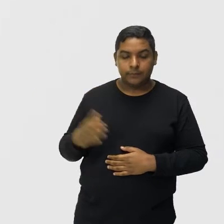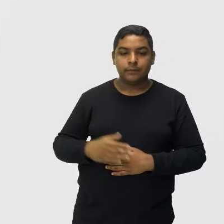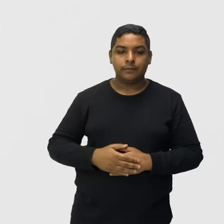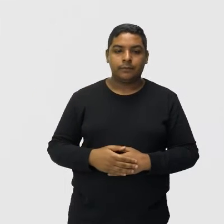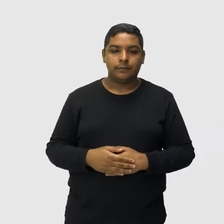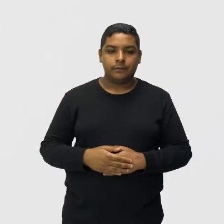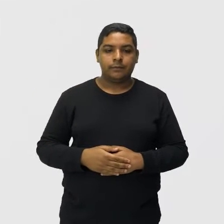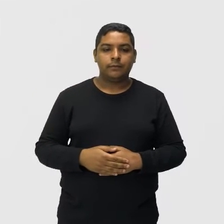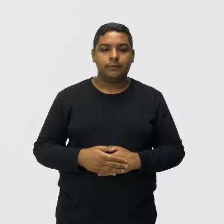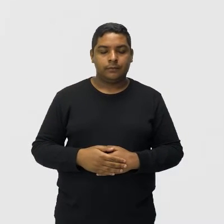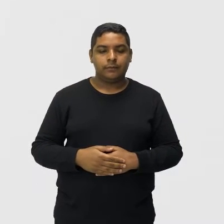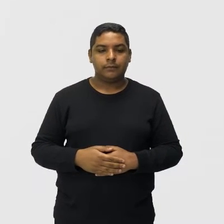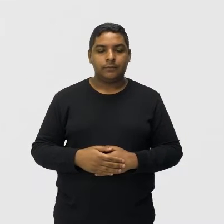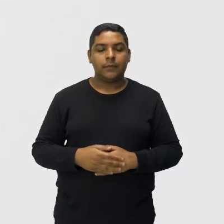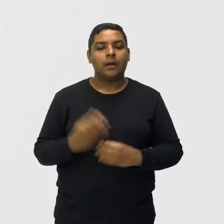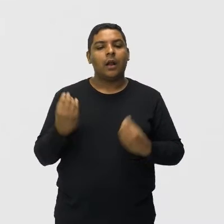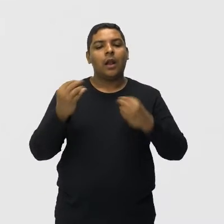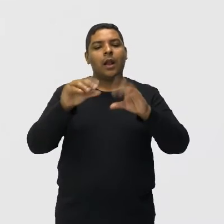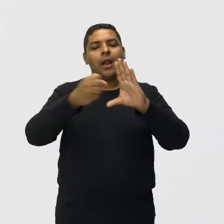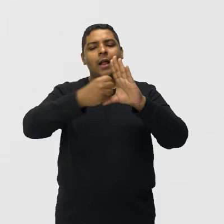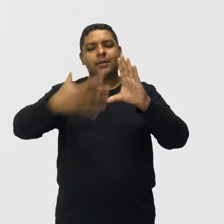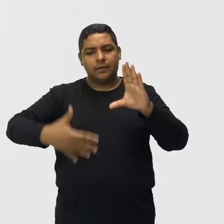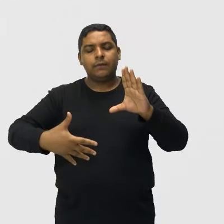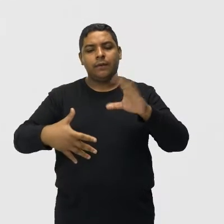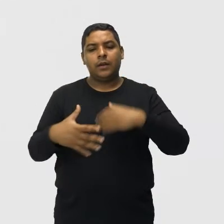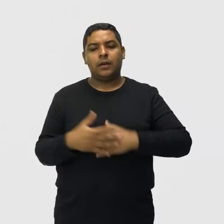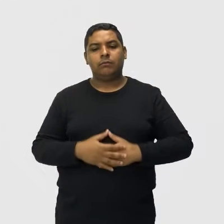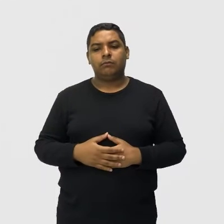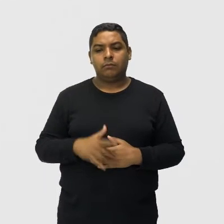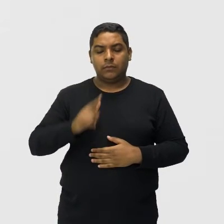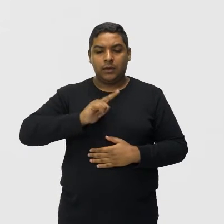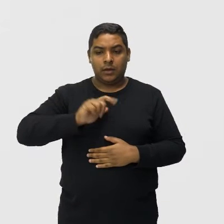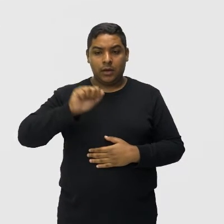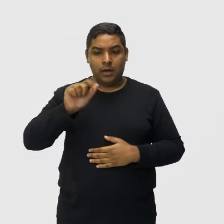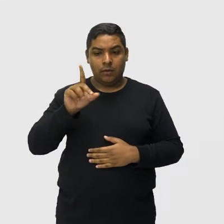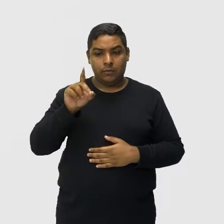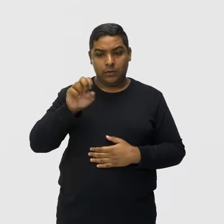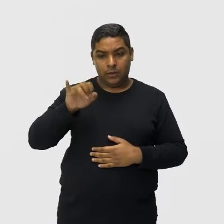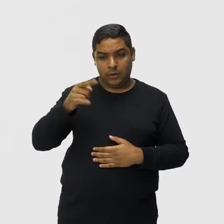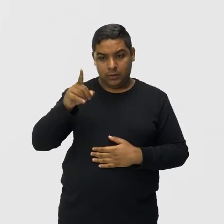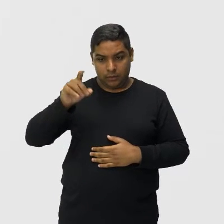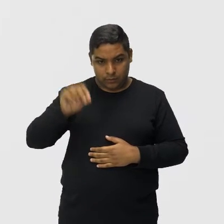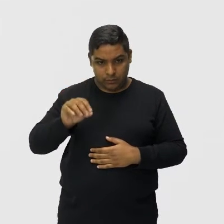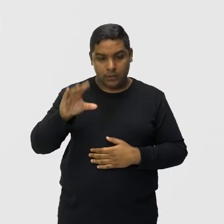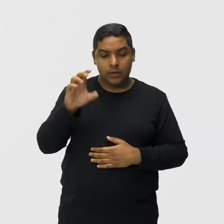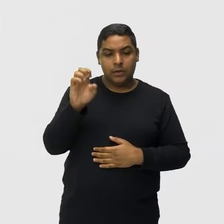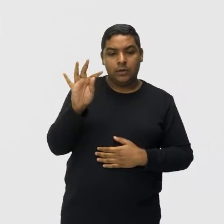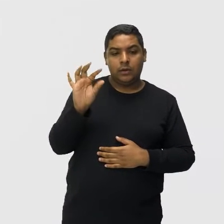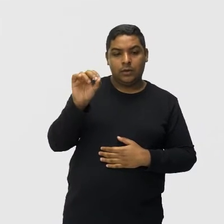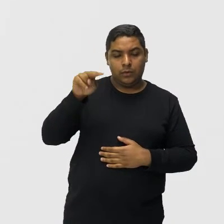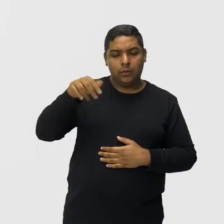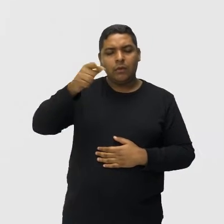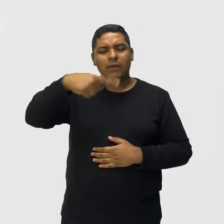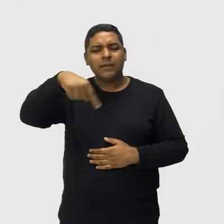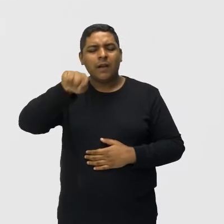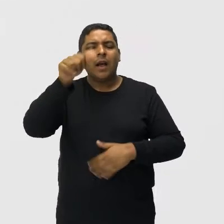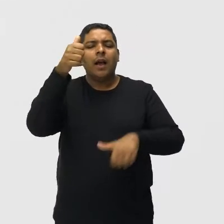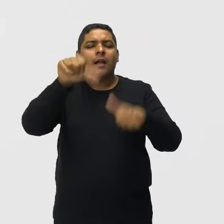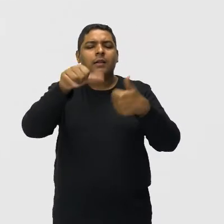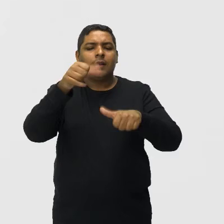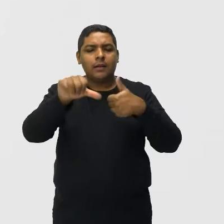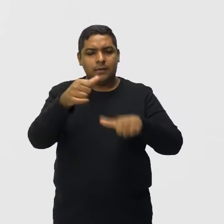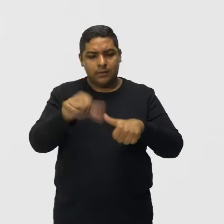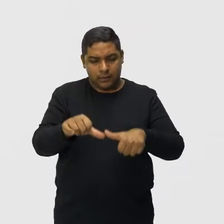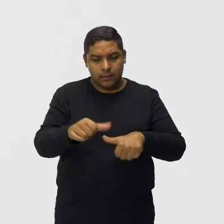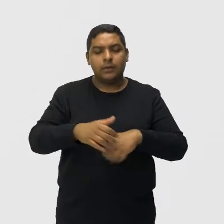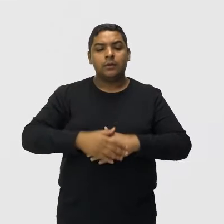Classifique os compostos abaixo em aldeído e cetona. Então, você vai analisar essas duas funções, esses dois